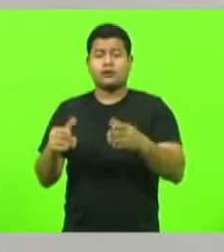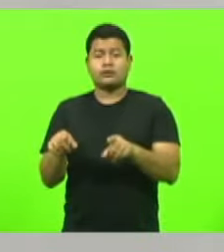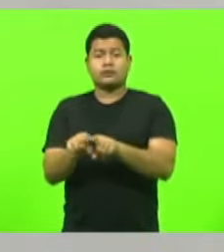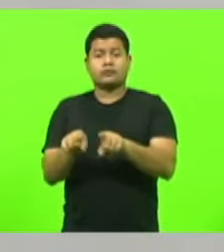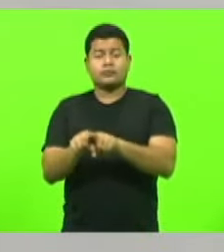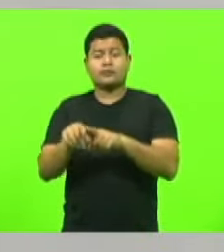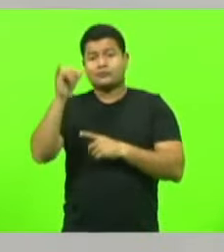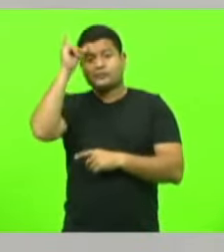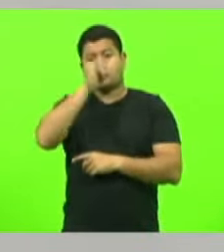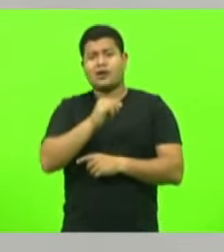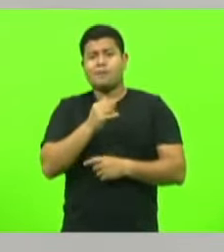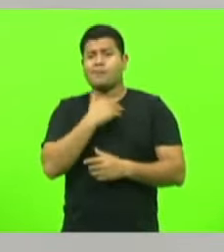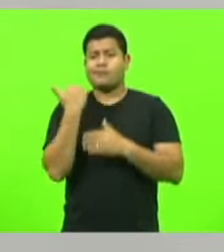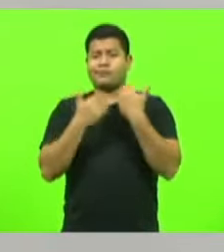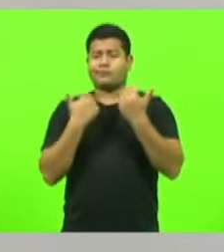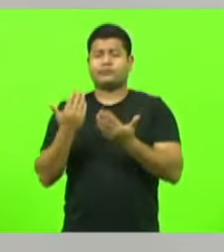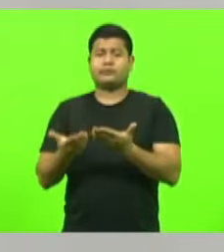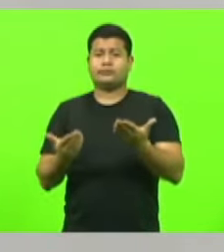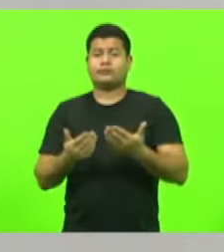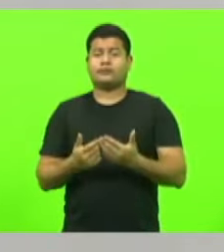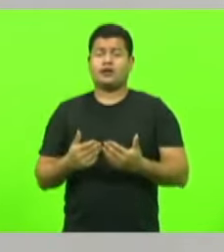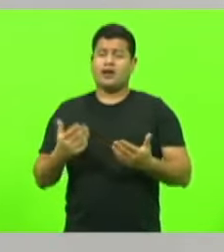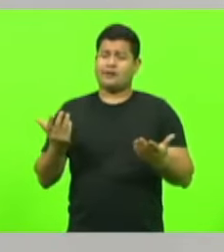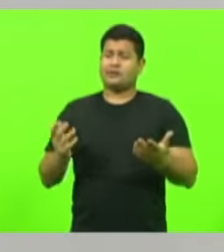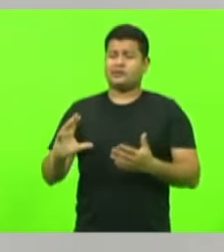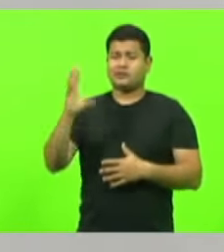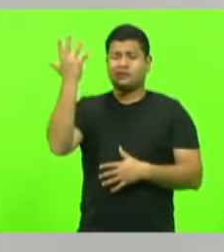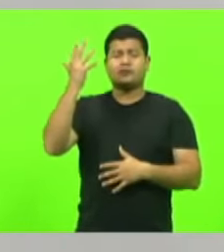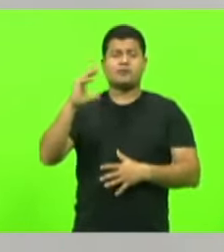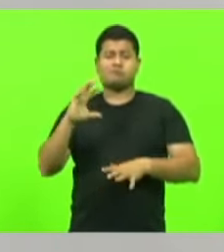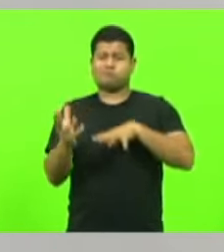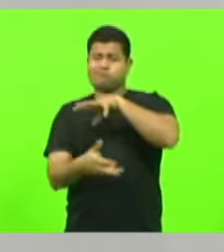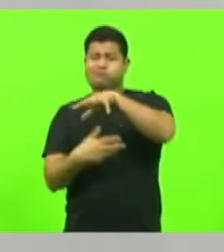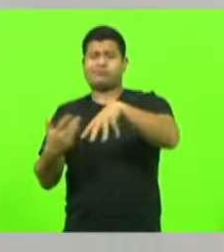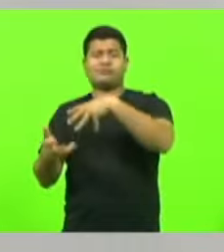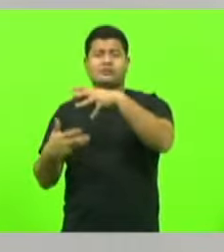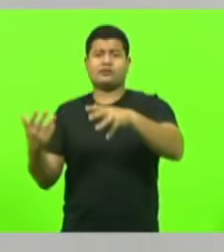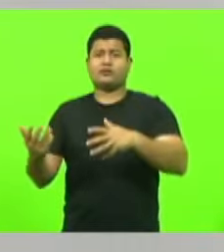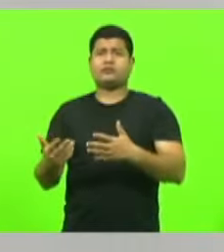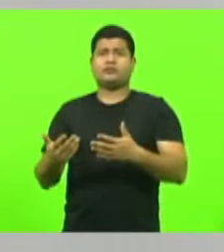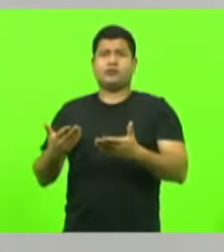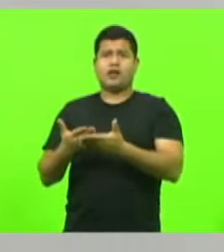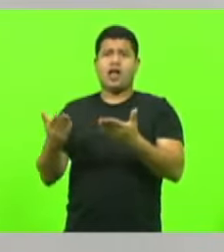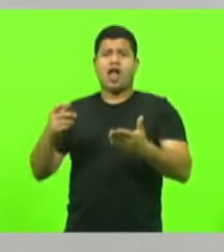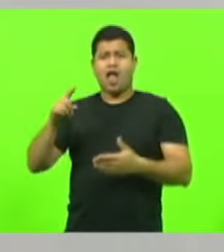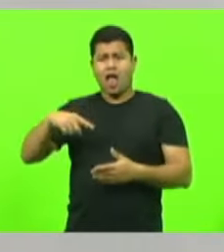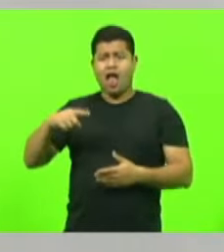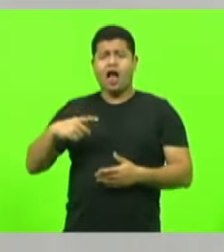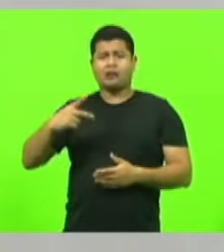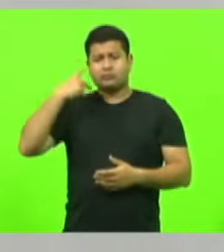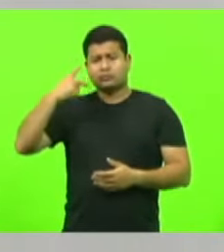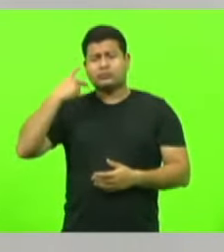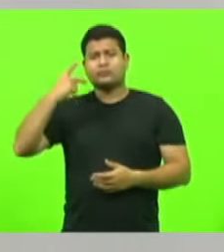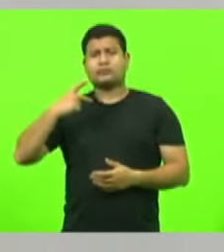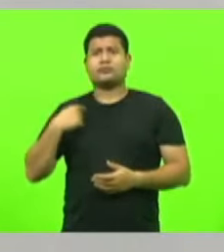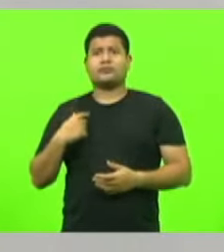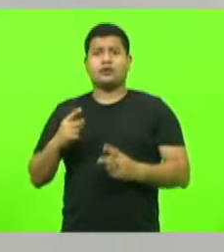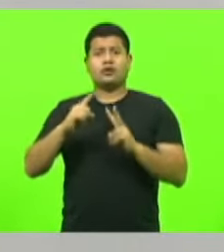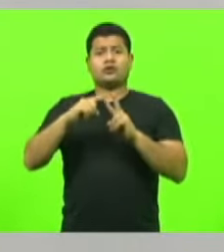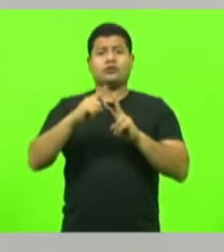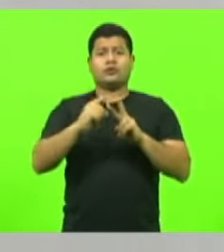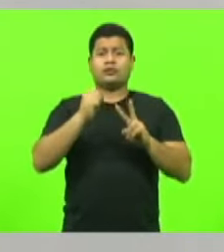E foi criado um embrólio, um embaraço jurídico, foi um político, um embaraço político, onde dois